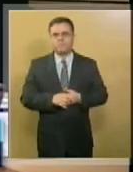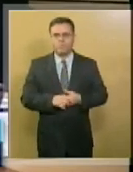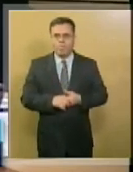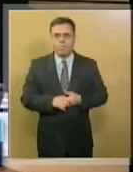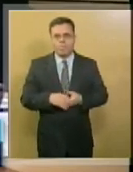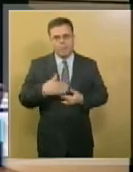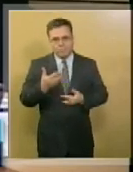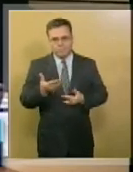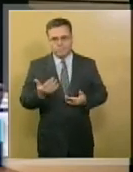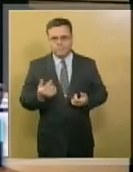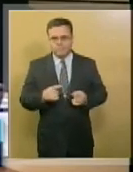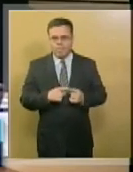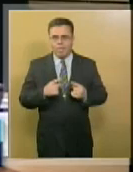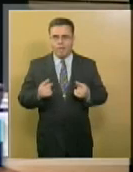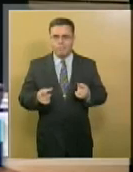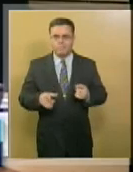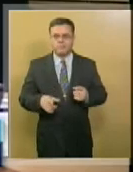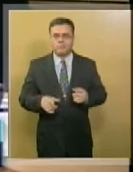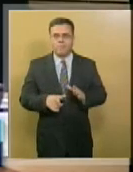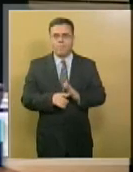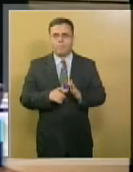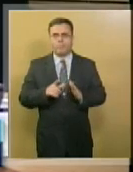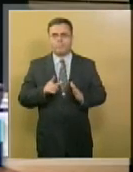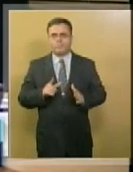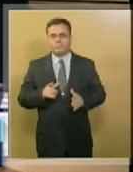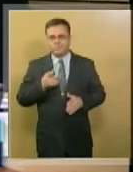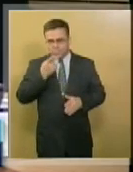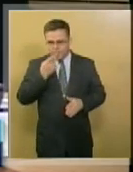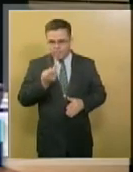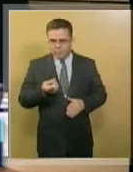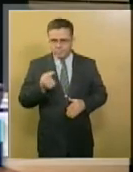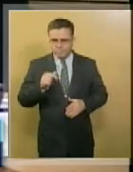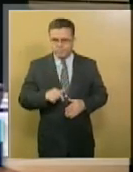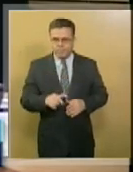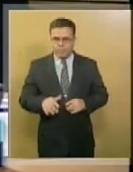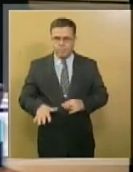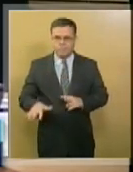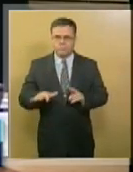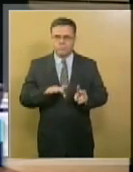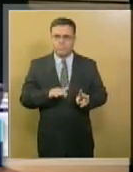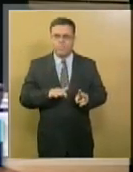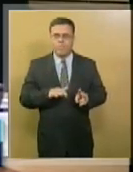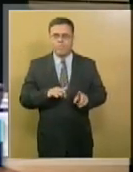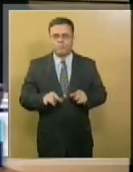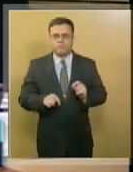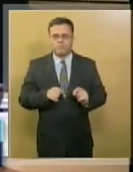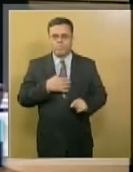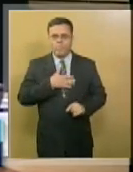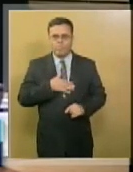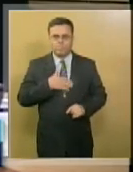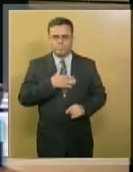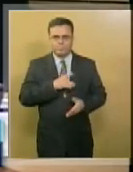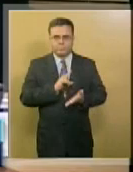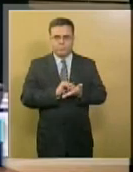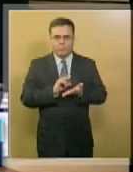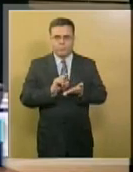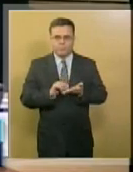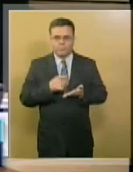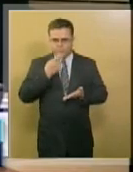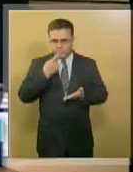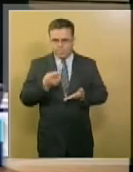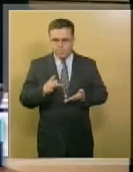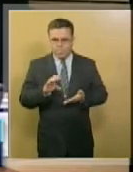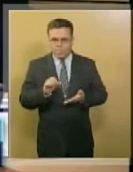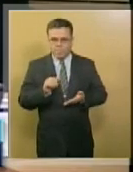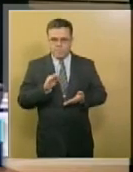vossa senhoria, mas queria primeiro dizer que essa semana... eu fiquei satisfeito com o artigo que li, que a OAB vai fazer